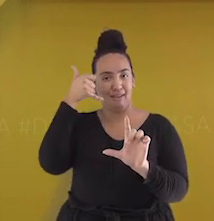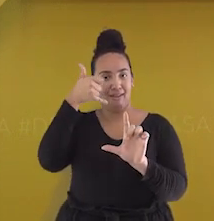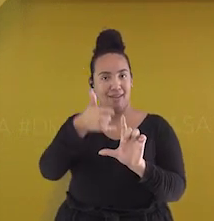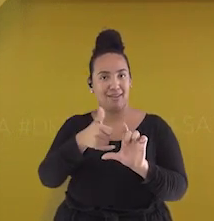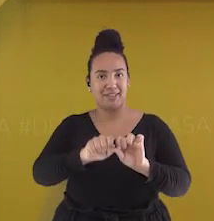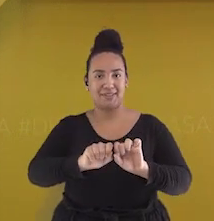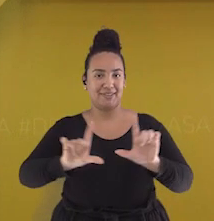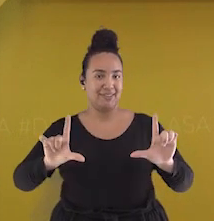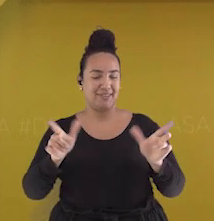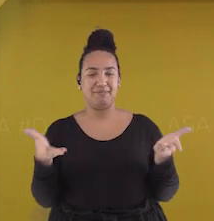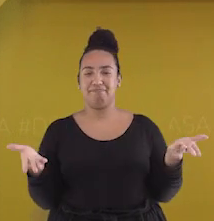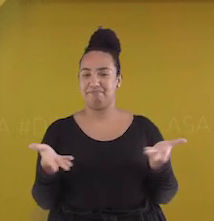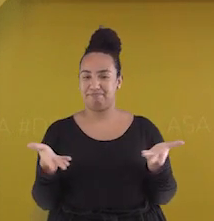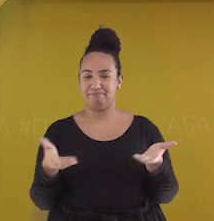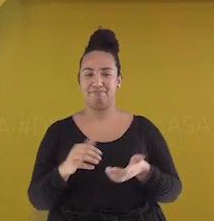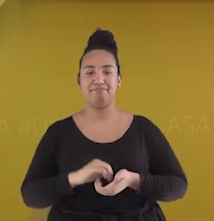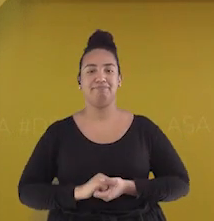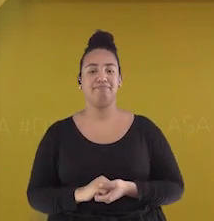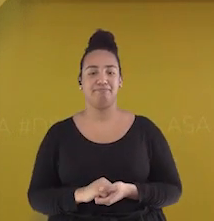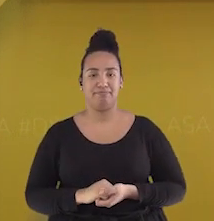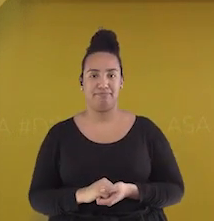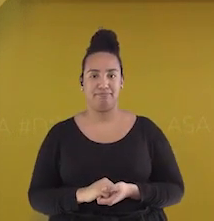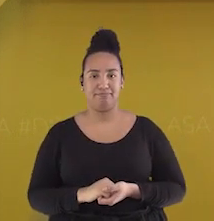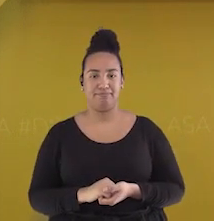que aparece na tela.